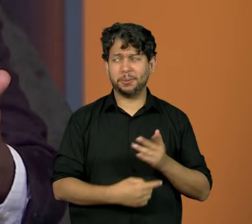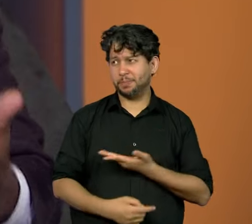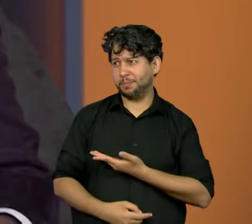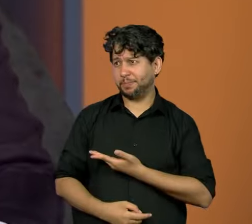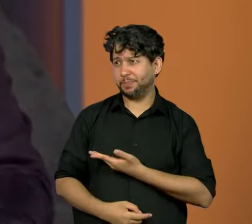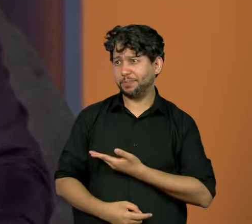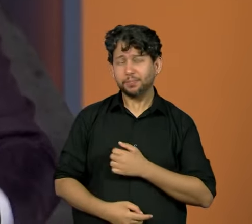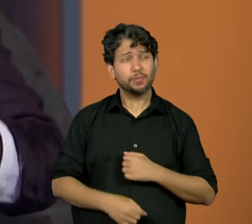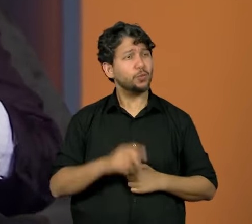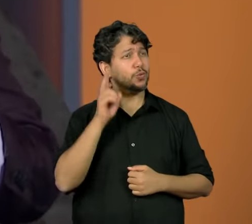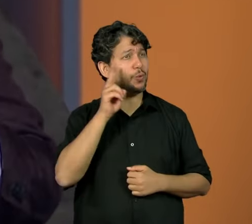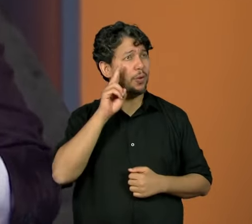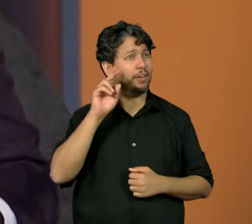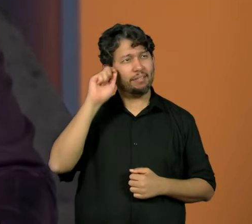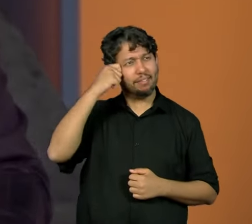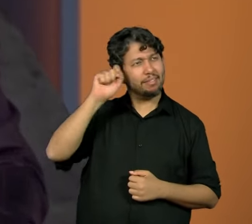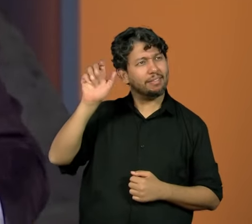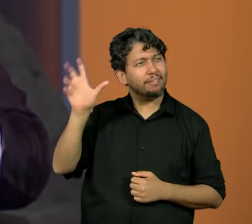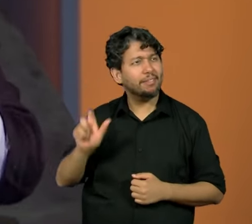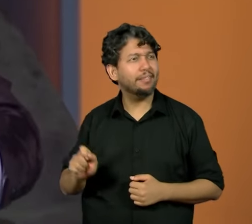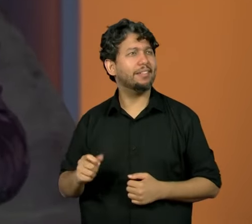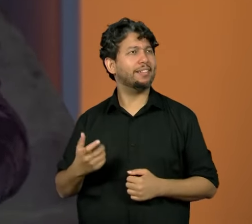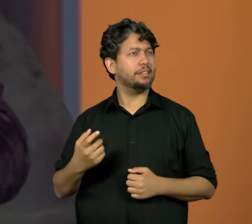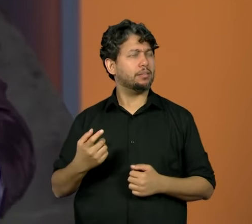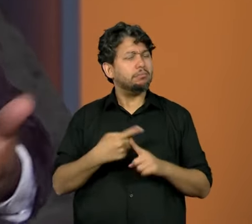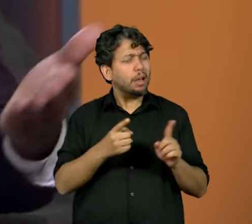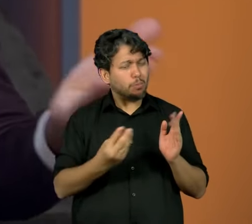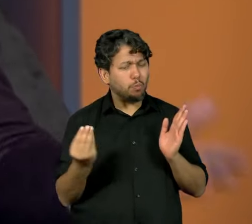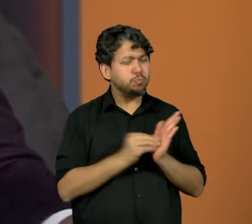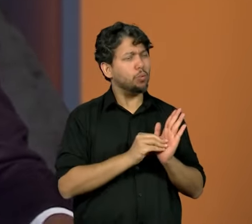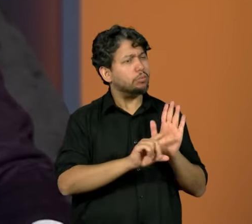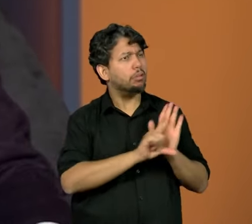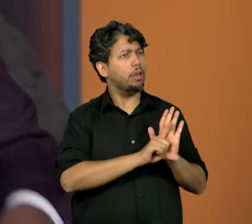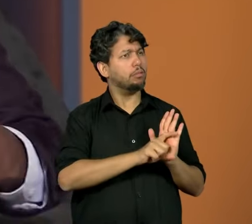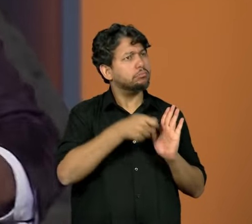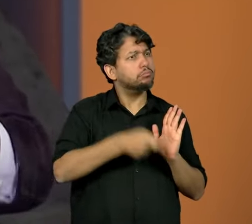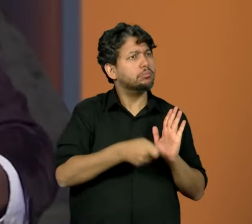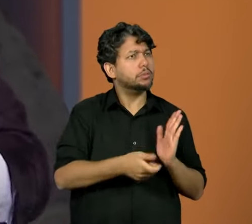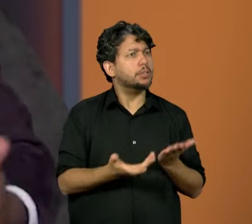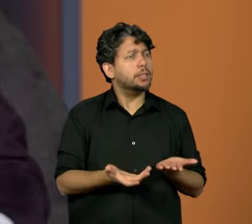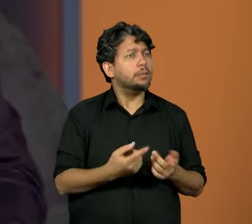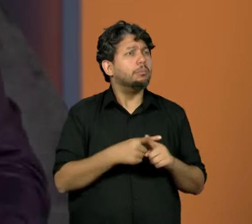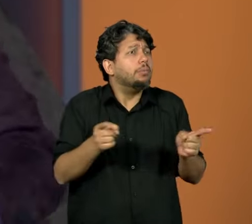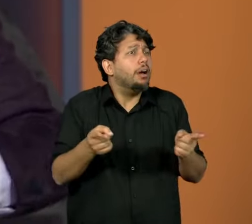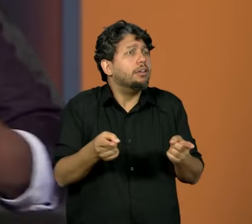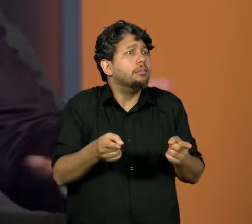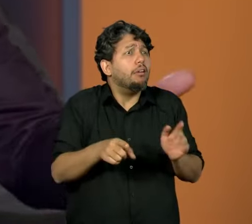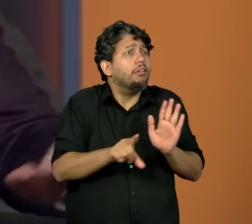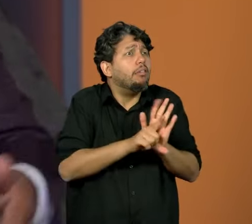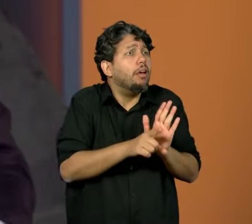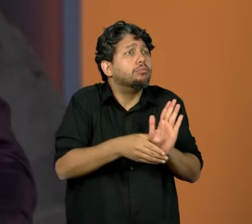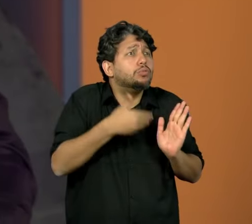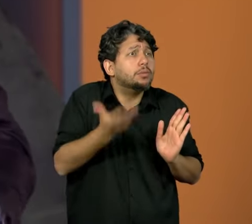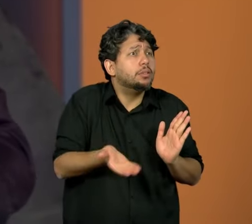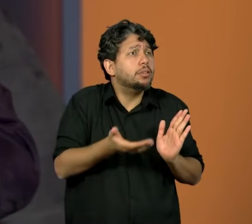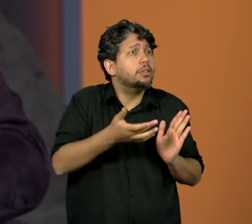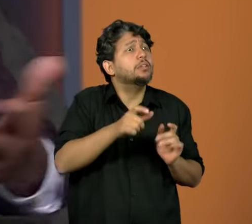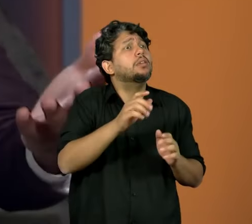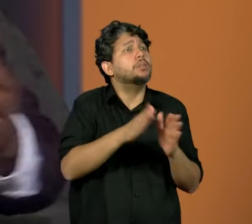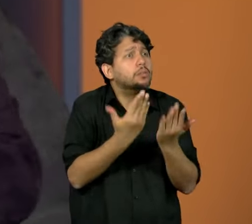história da África. Se nem com a lei a gente consegue fazer com que esse tema chegue nas escolas, como é que esse chão da escola pode, então, fazer